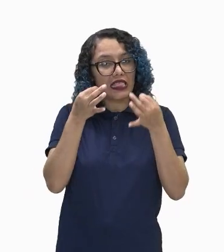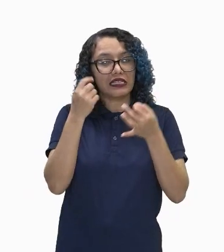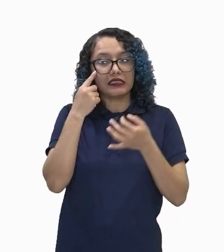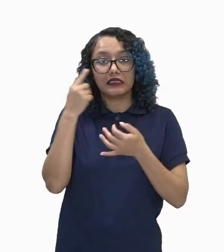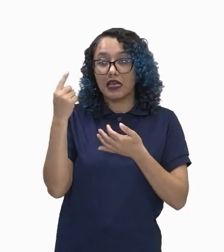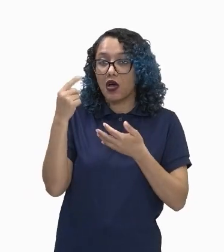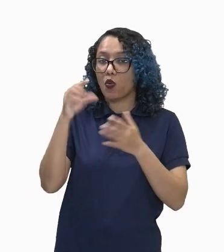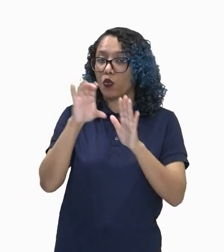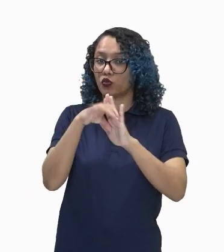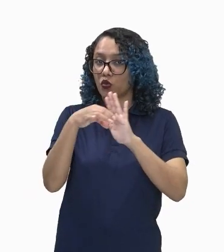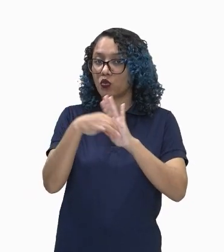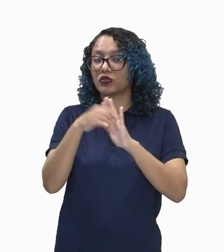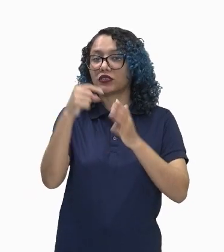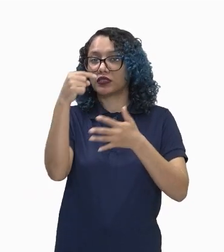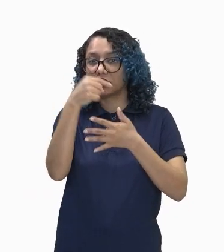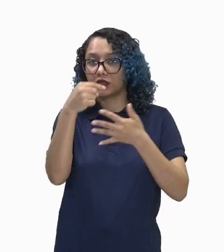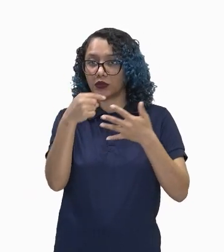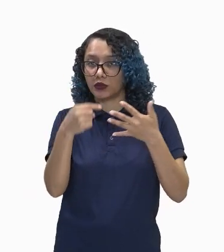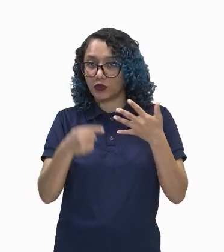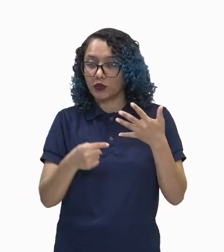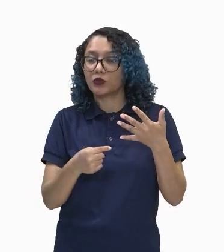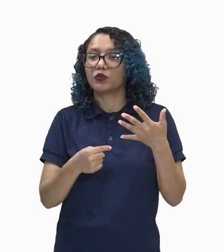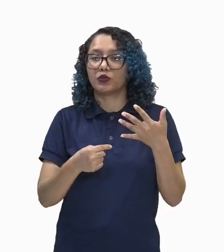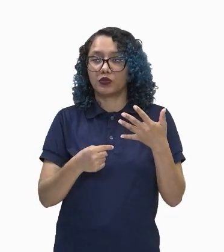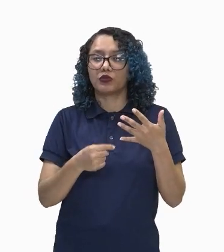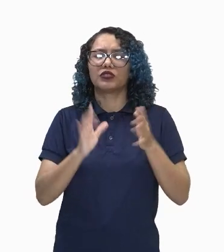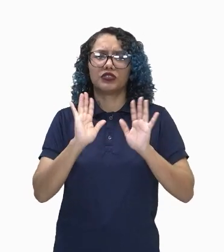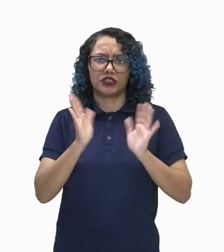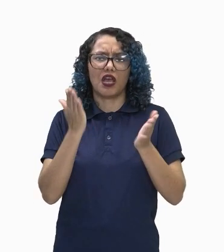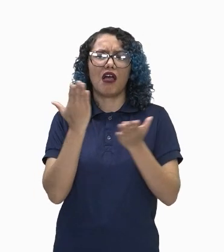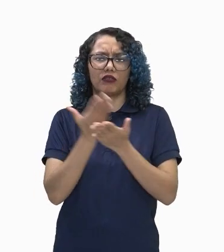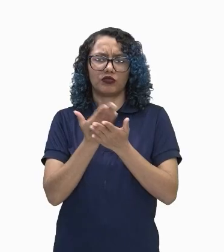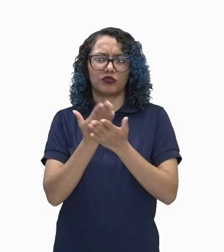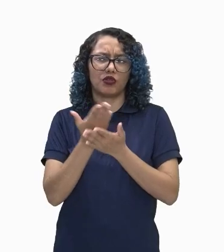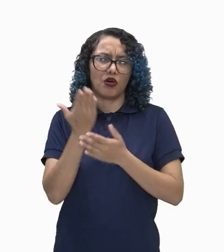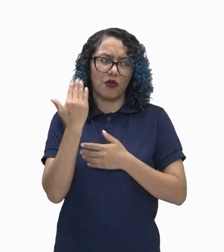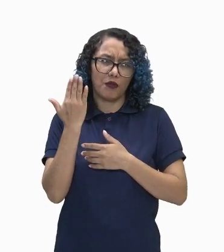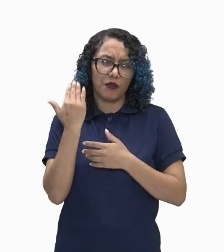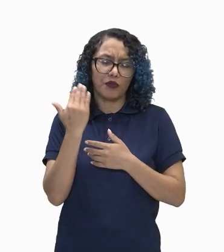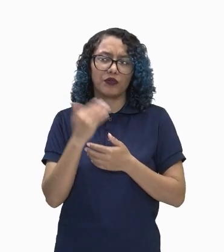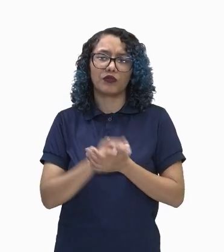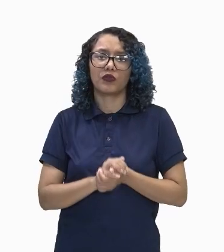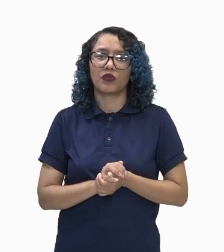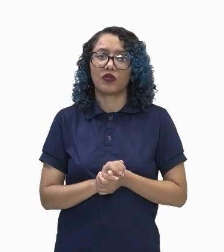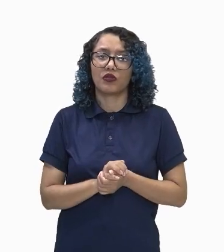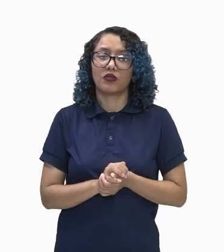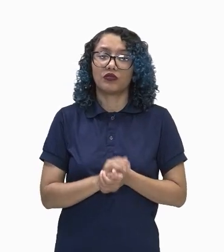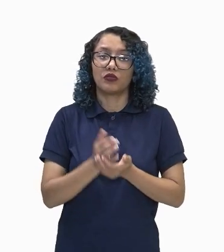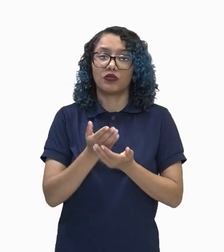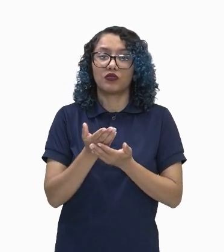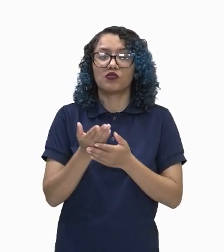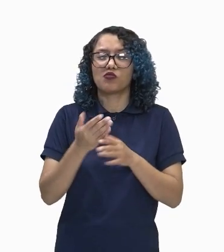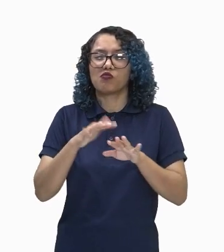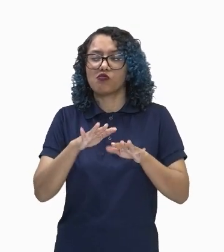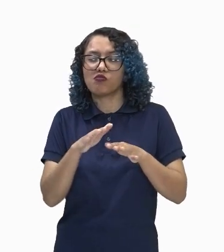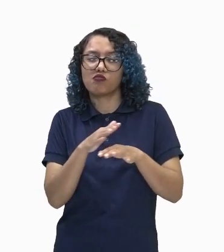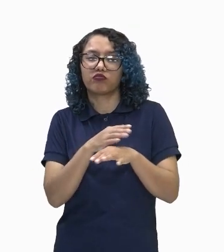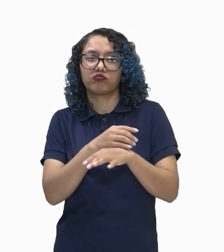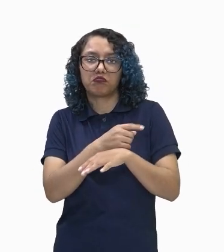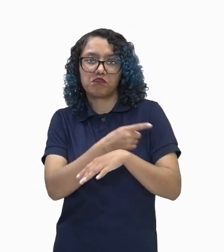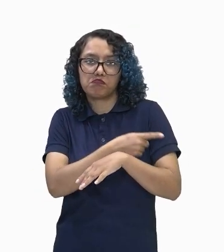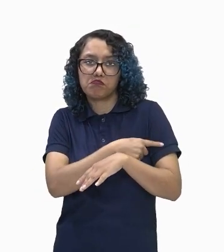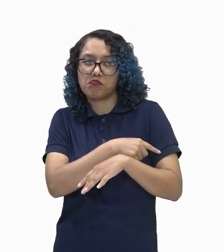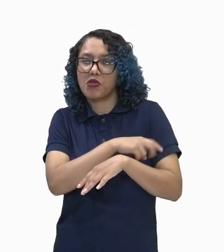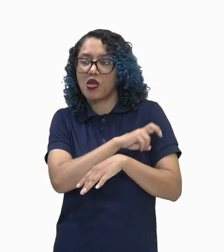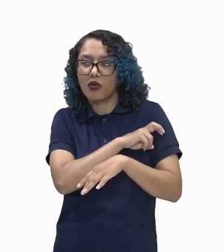né, que já foram estudados, são os conceitos estudados desde que a gente começa a trabalhar com narrativa, ainda lá no Fundamental 1, já começamos a ver